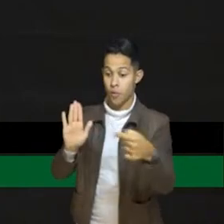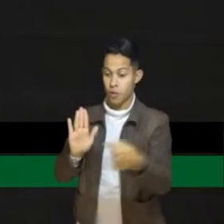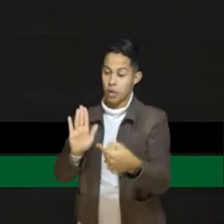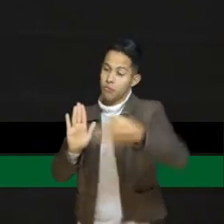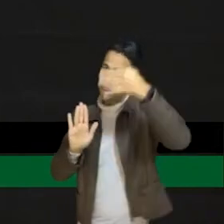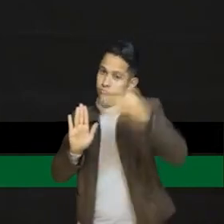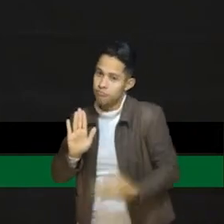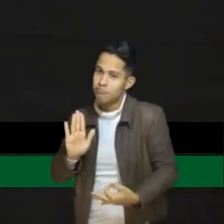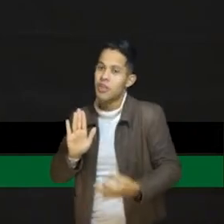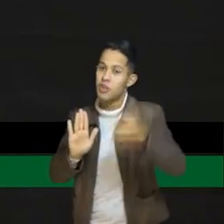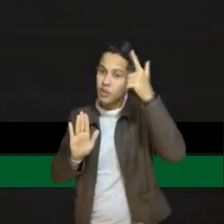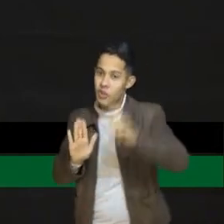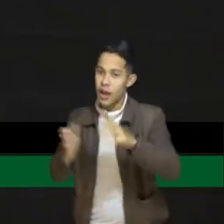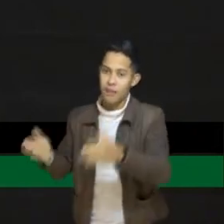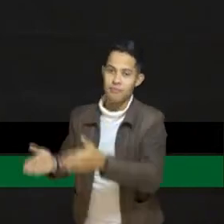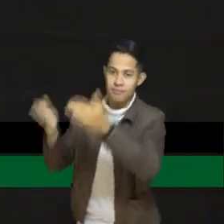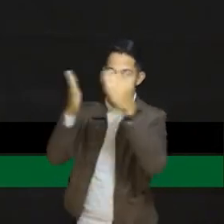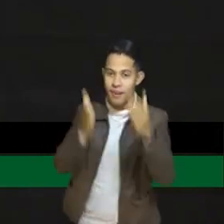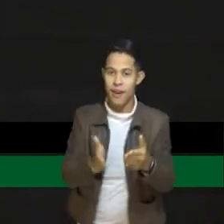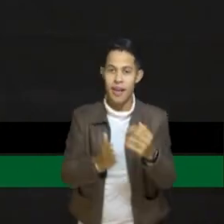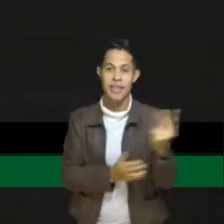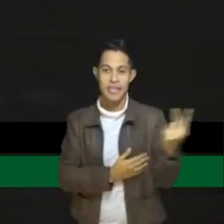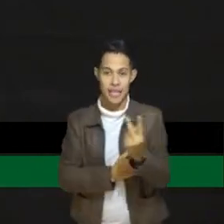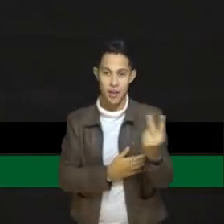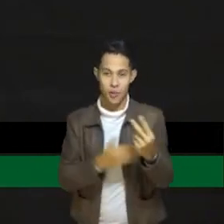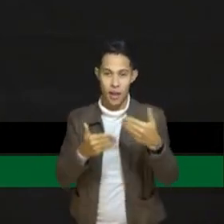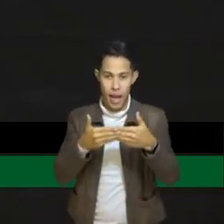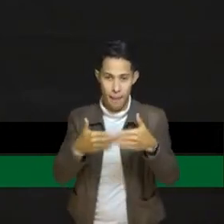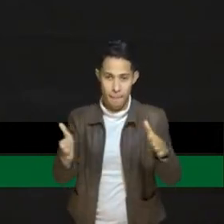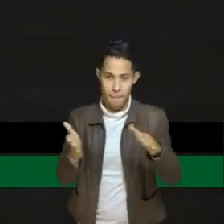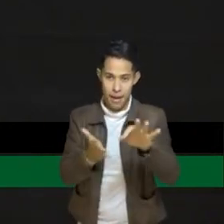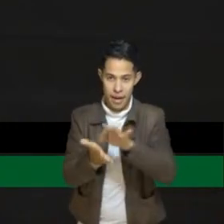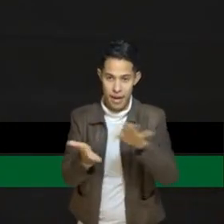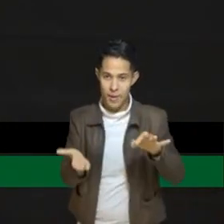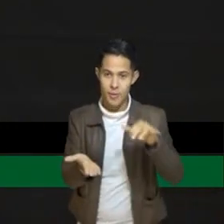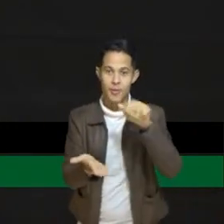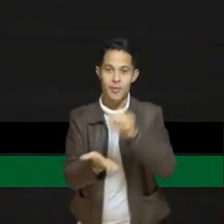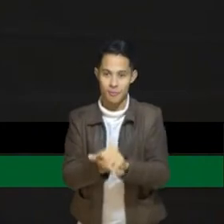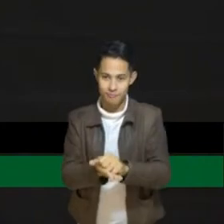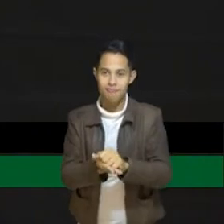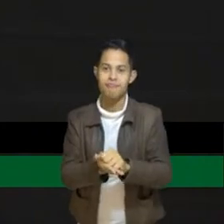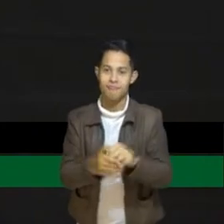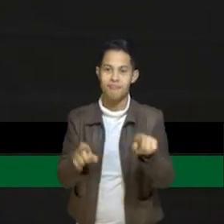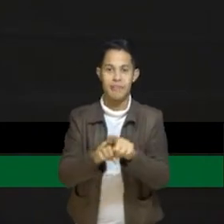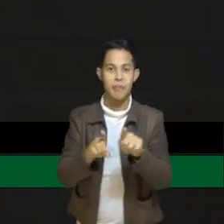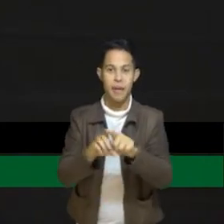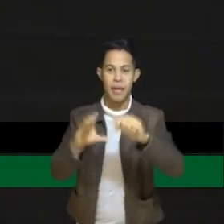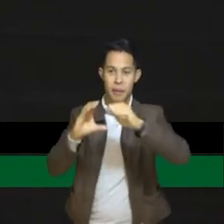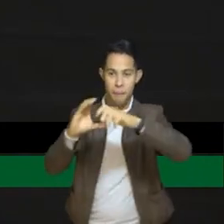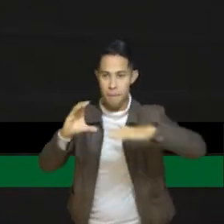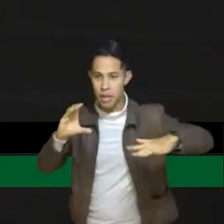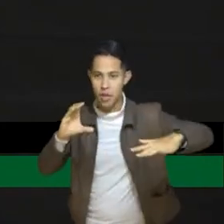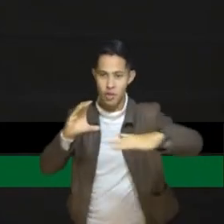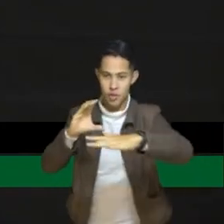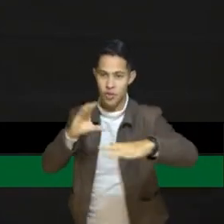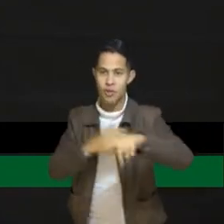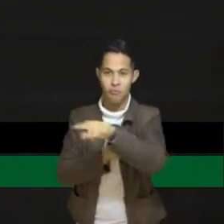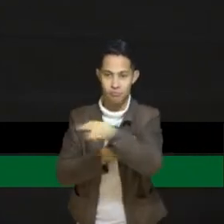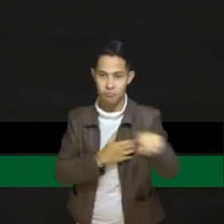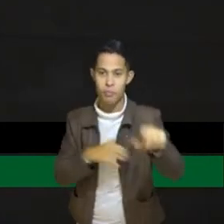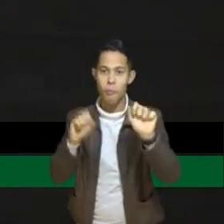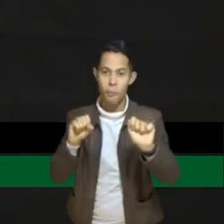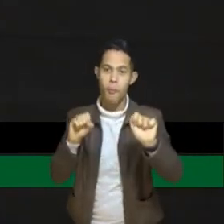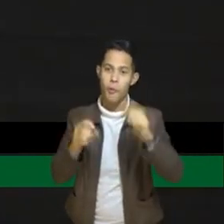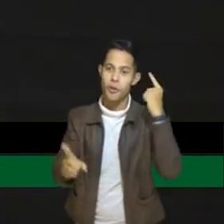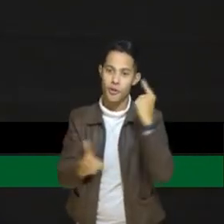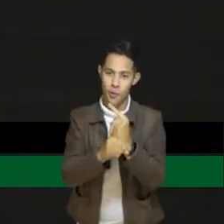esse ano. Já estão abertas as inscrições, inclusive, nas nossas mídias sociais. Todos podem encontrar as